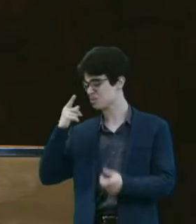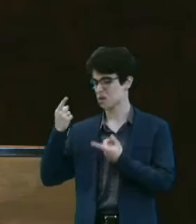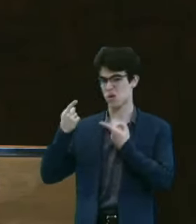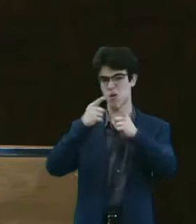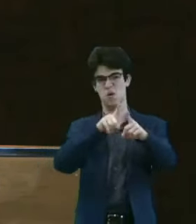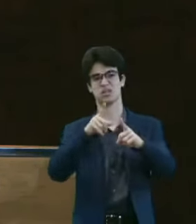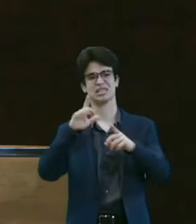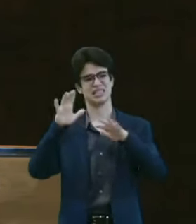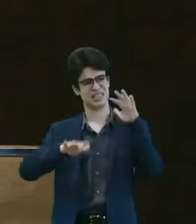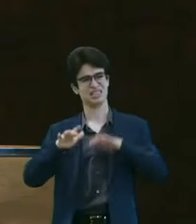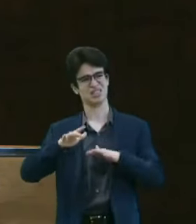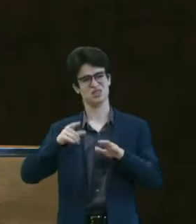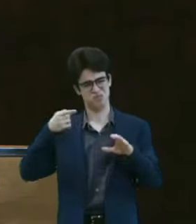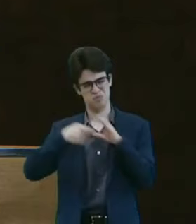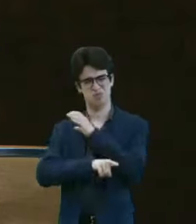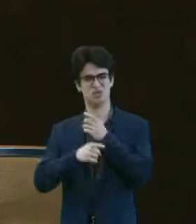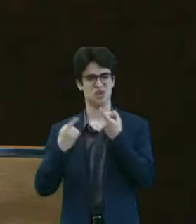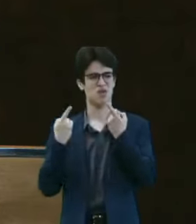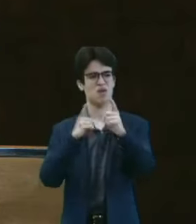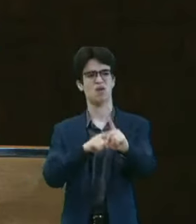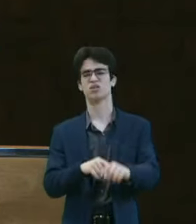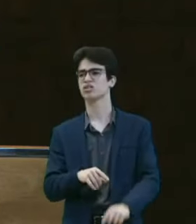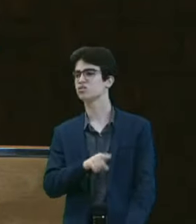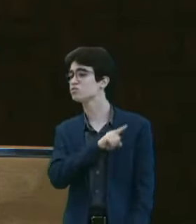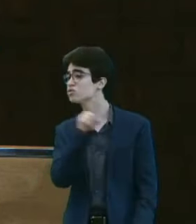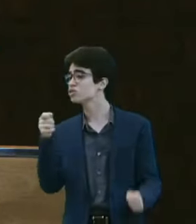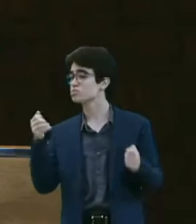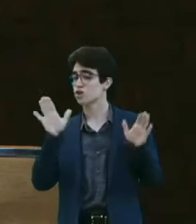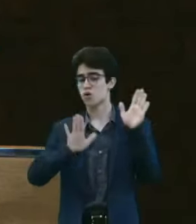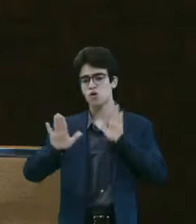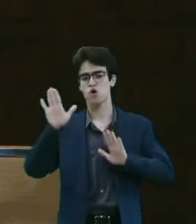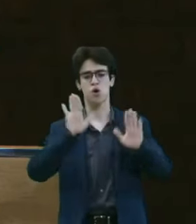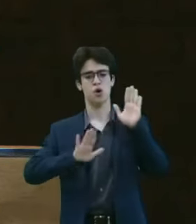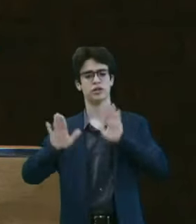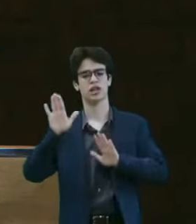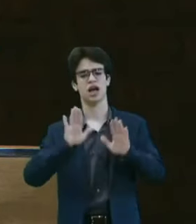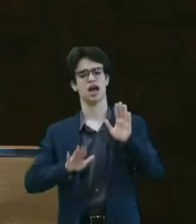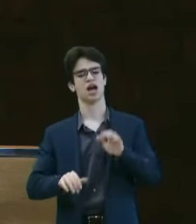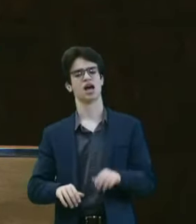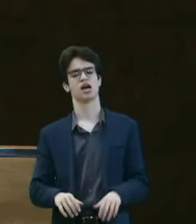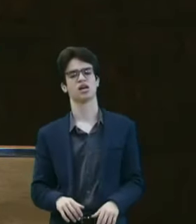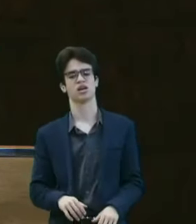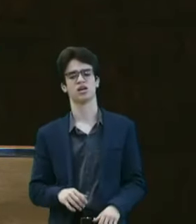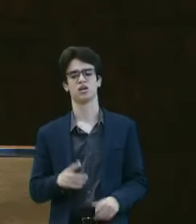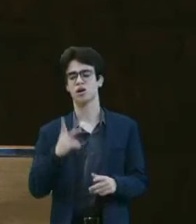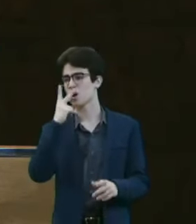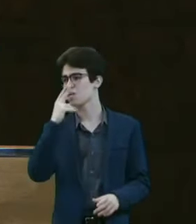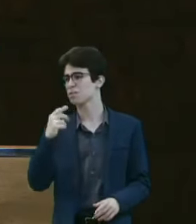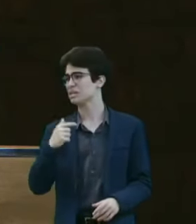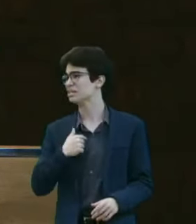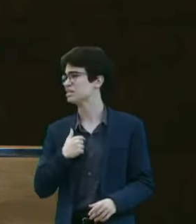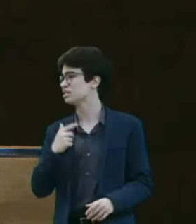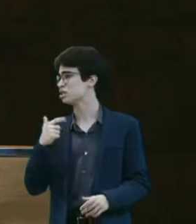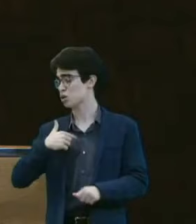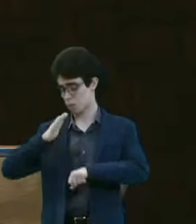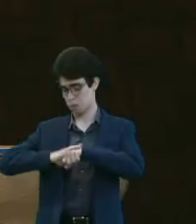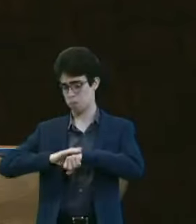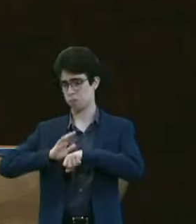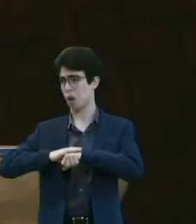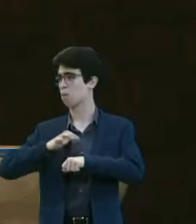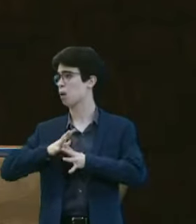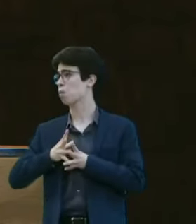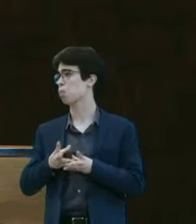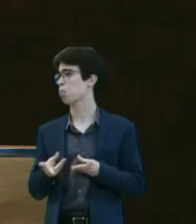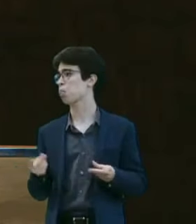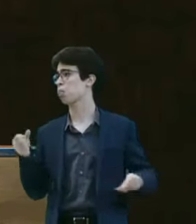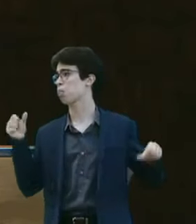feriram muito. Mas cuidado, você vai entrar numa espiral de autodestruição.